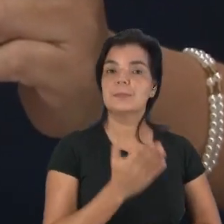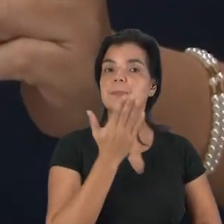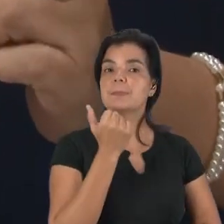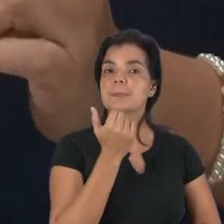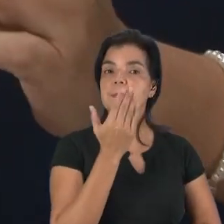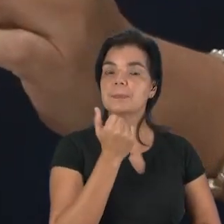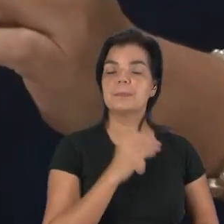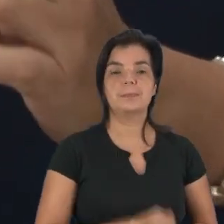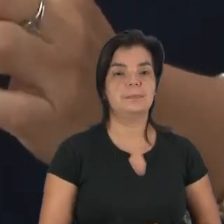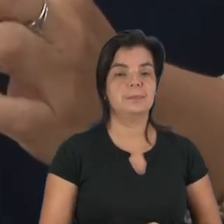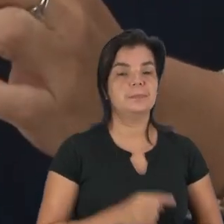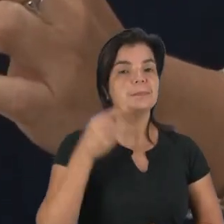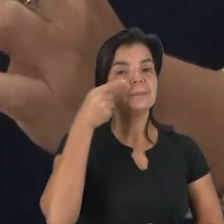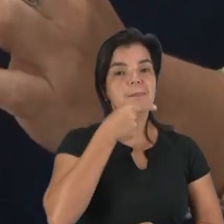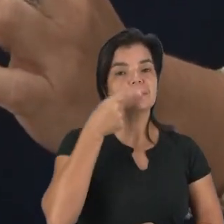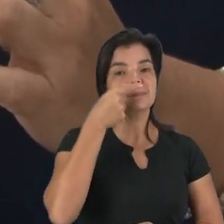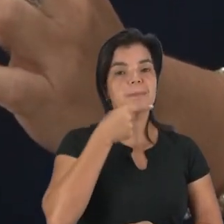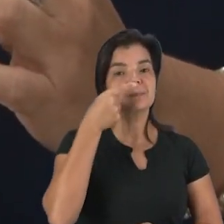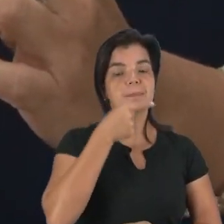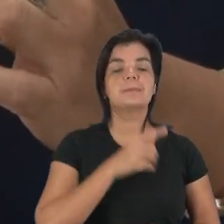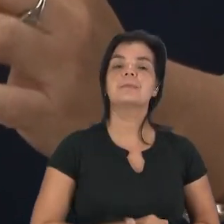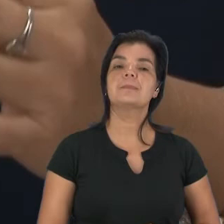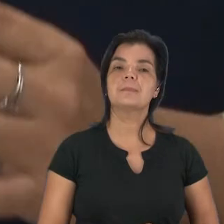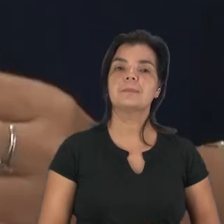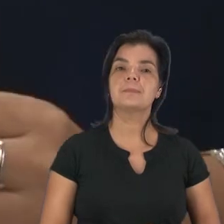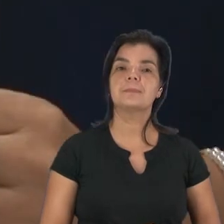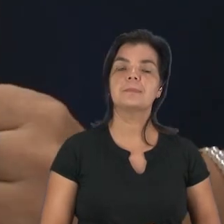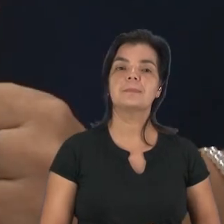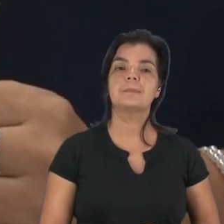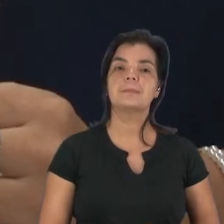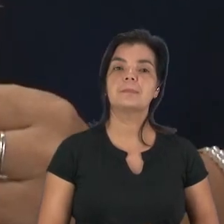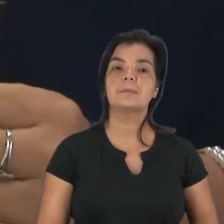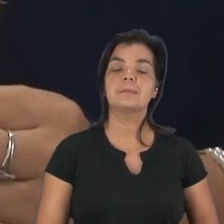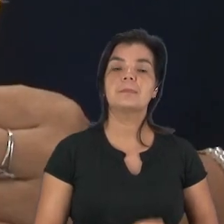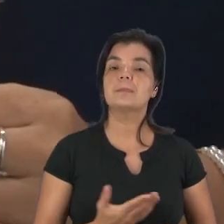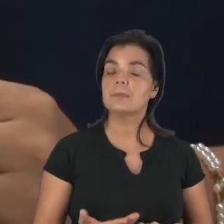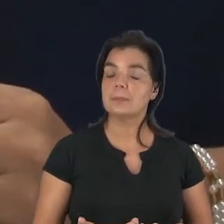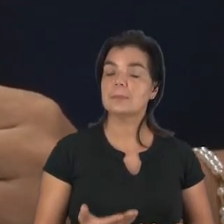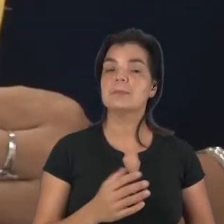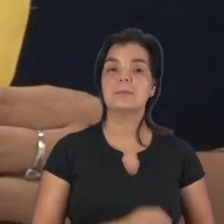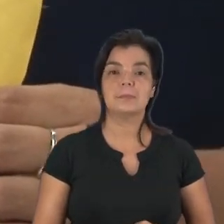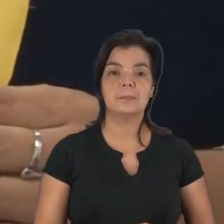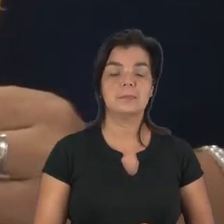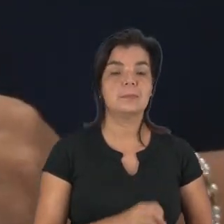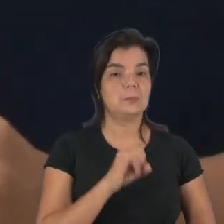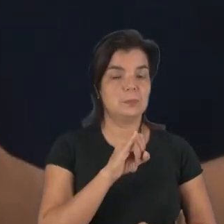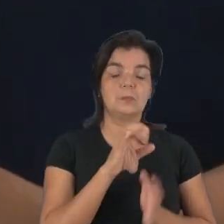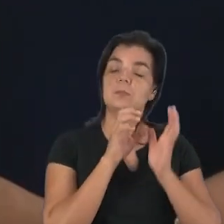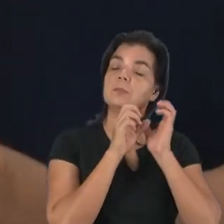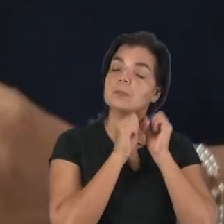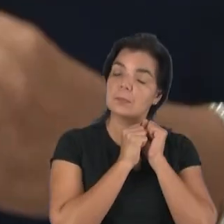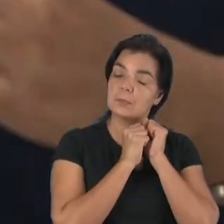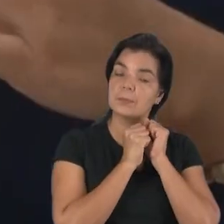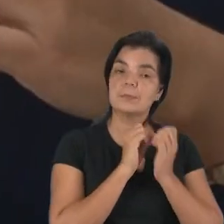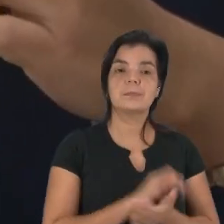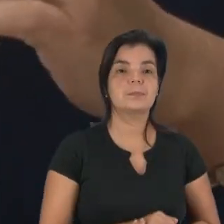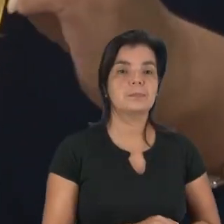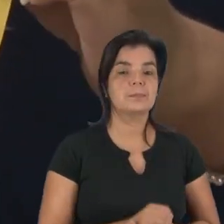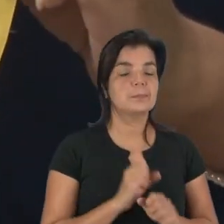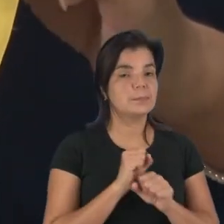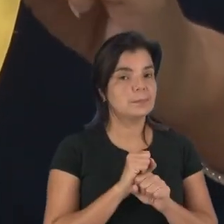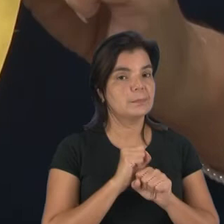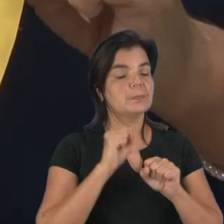comendo escovando os dentes muito bem esta ação aqui se ele estava dormindo